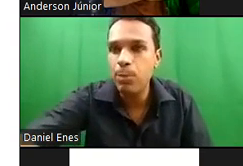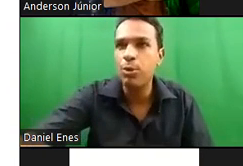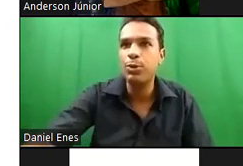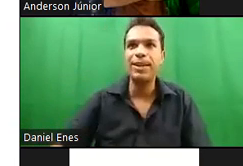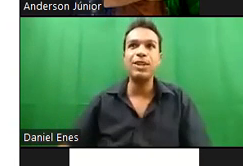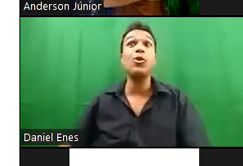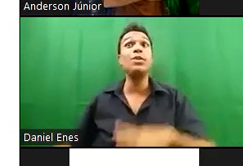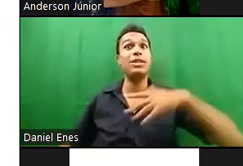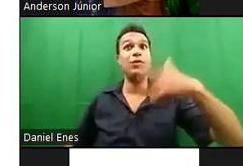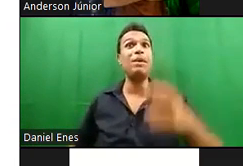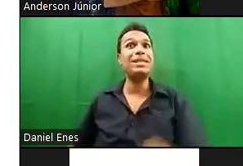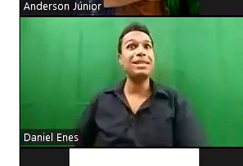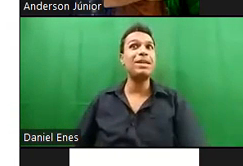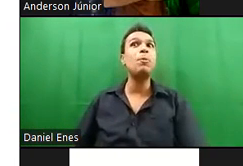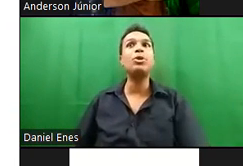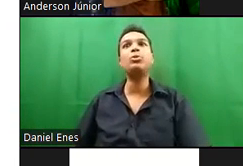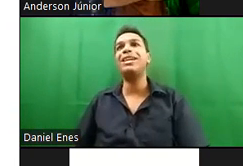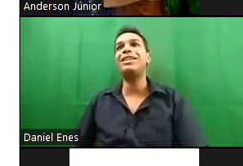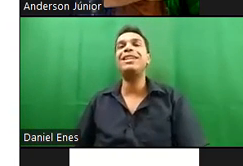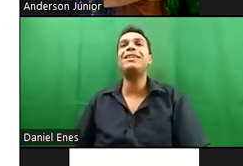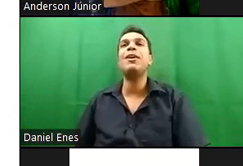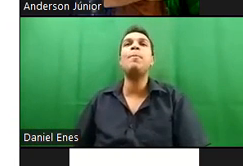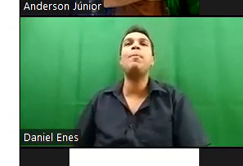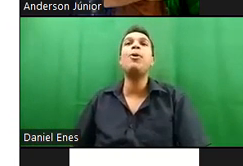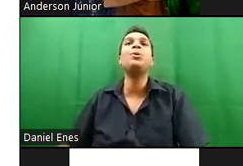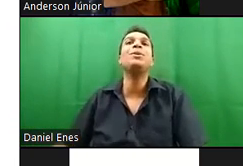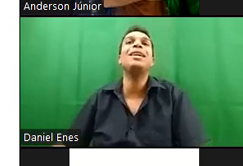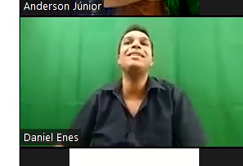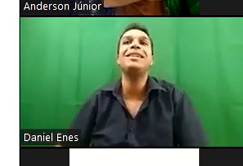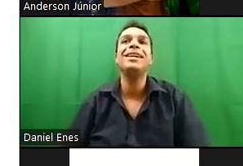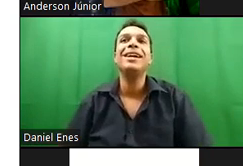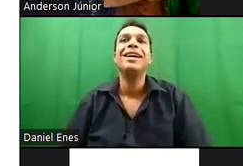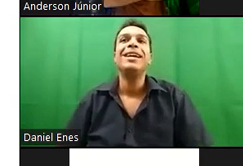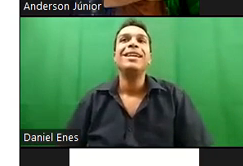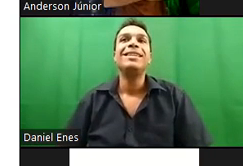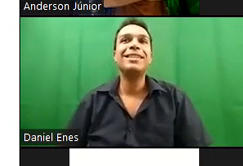bem o português, ou vocês vão perceber que o português deles é o português